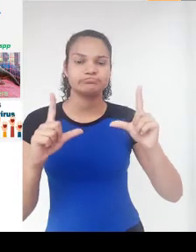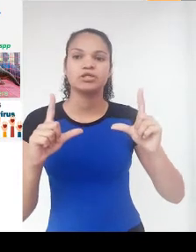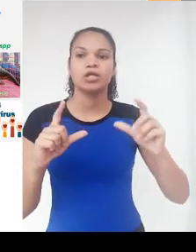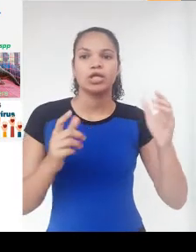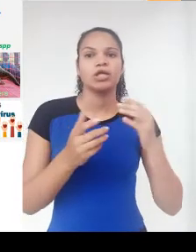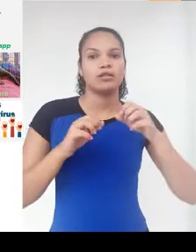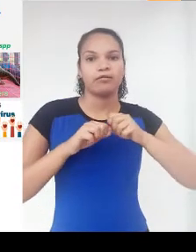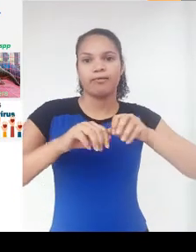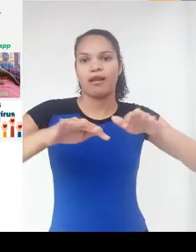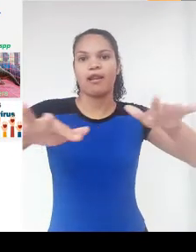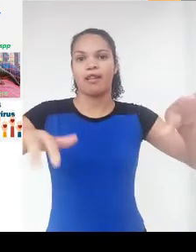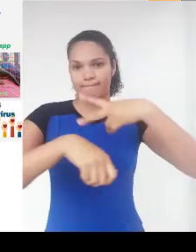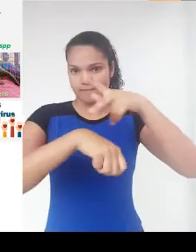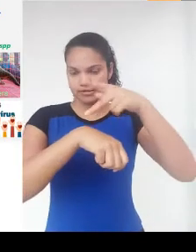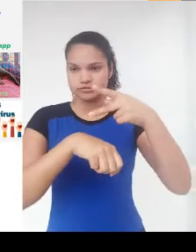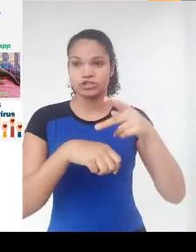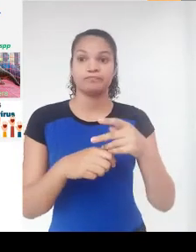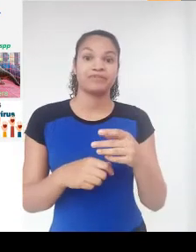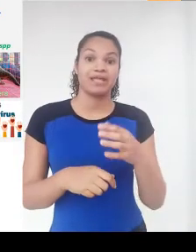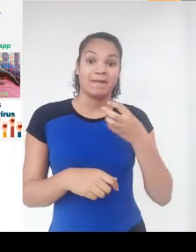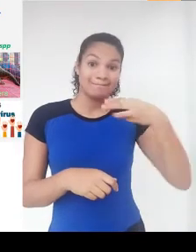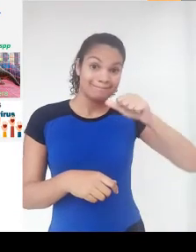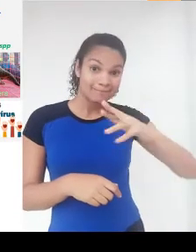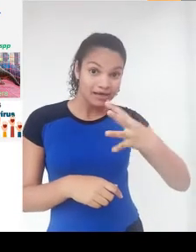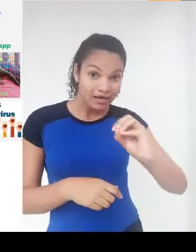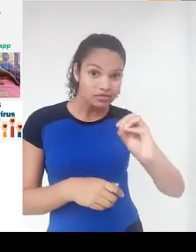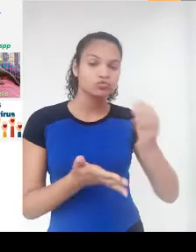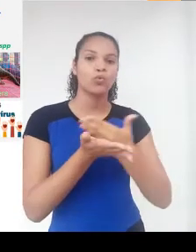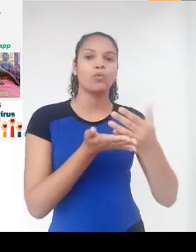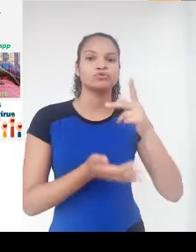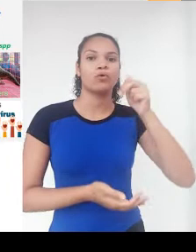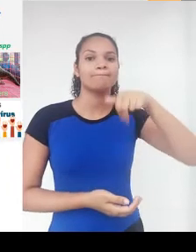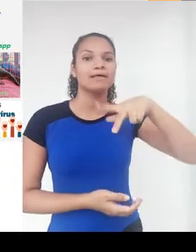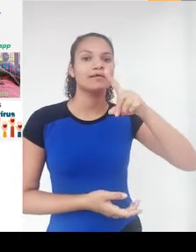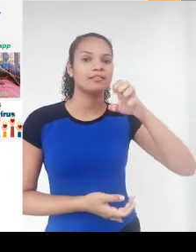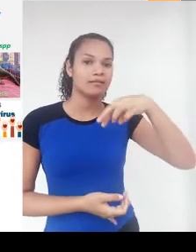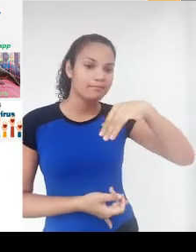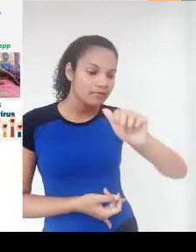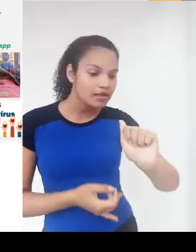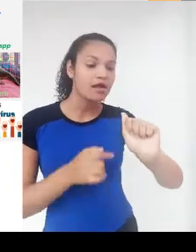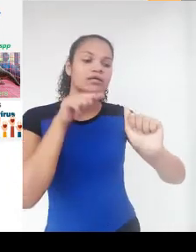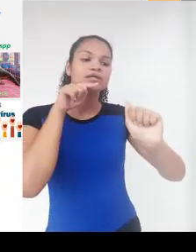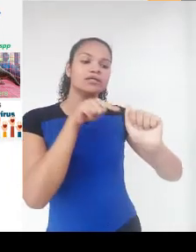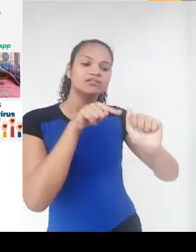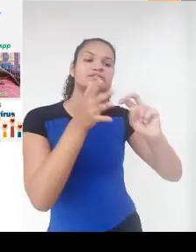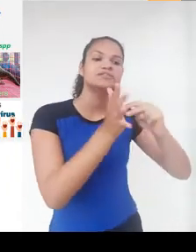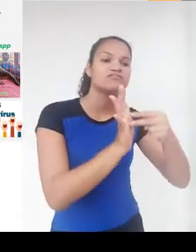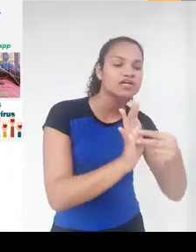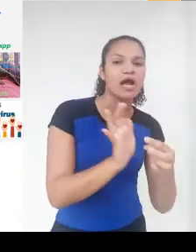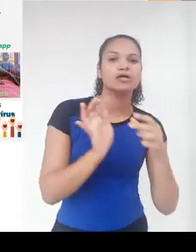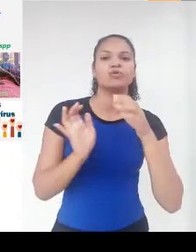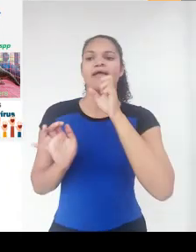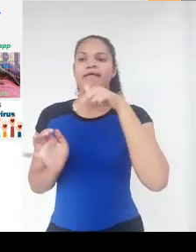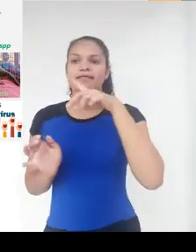março a OMS declarou pandemia. Então, a perspectiva de estudar o que é endemia, o que é